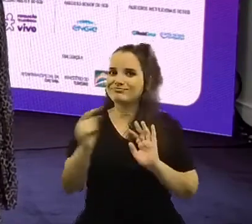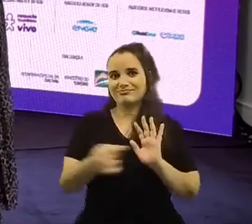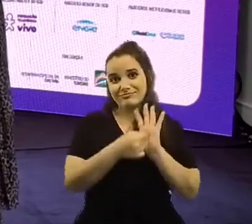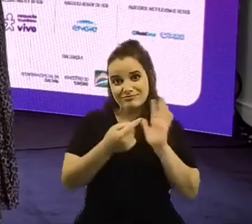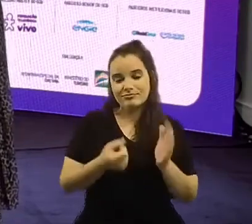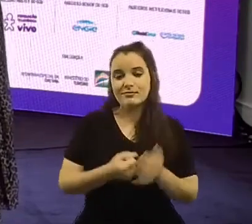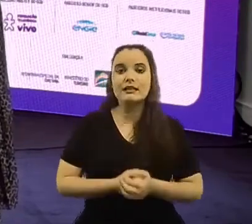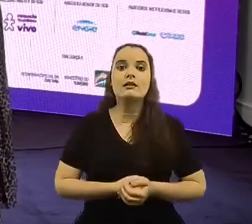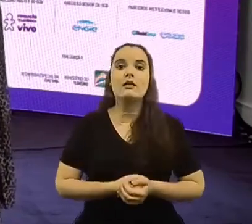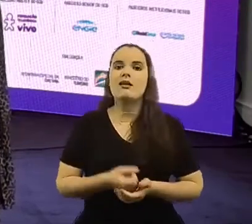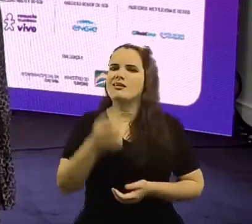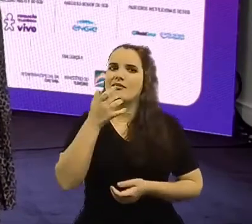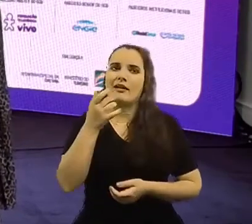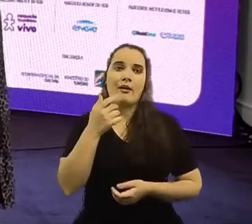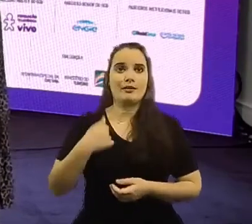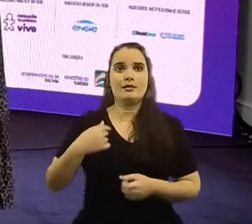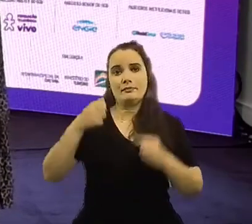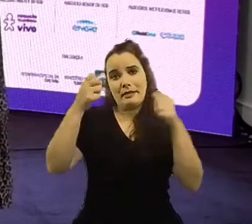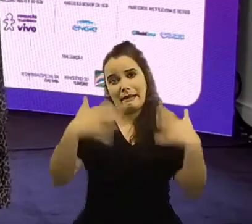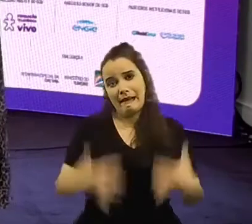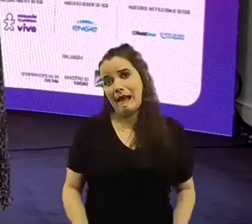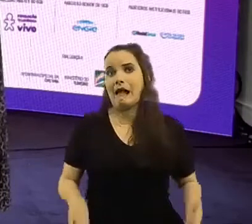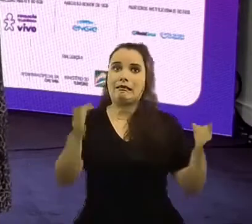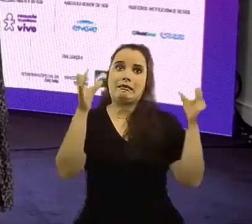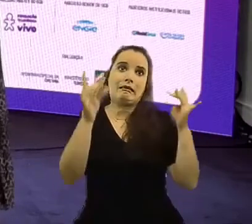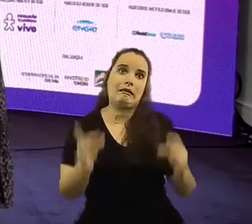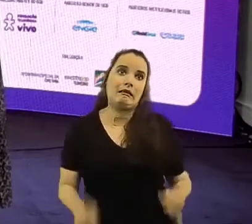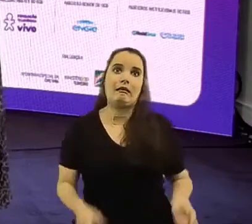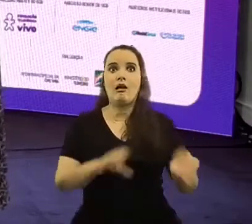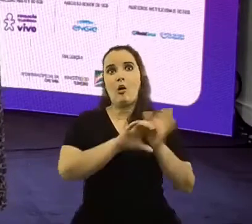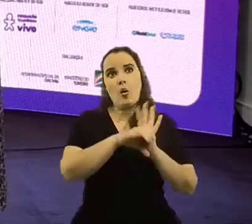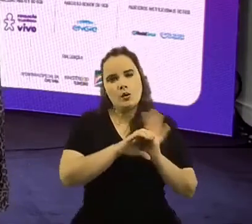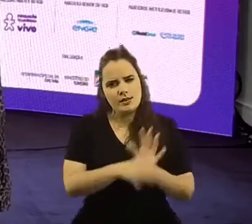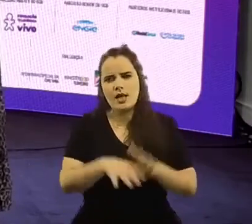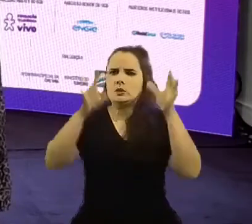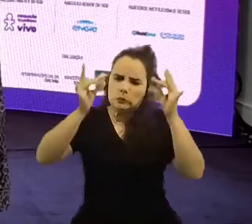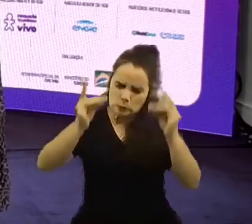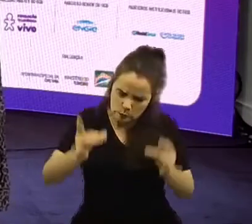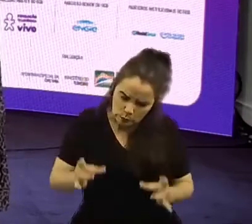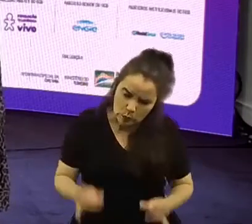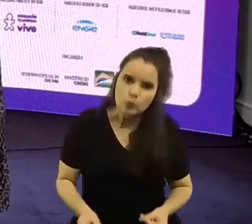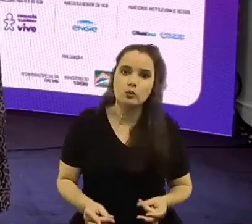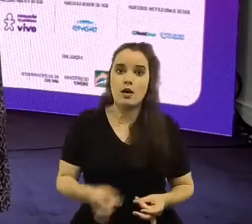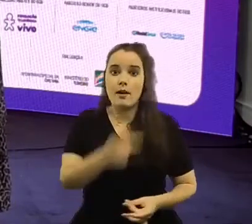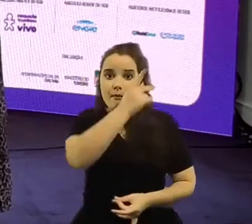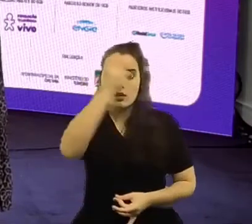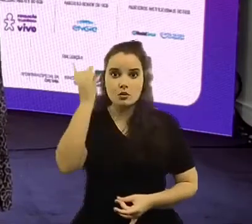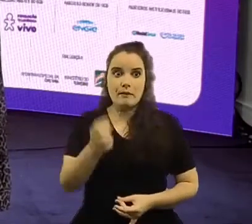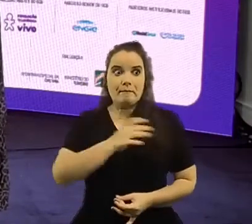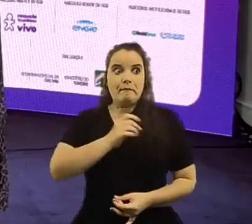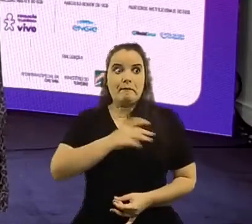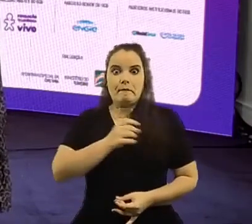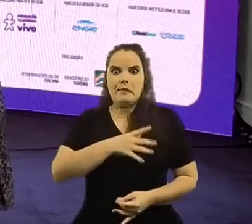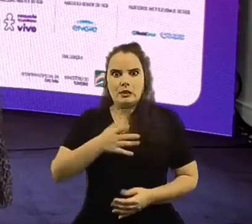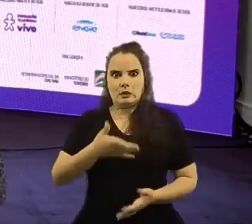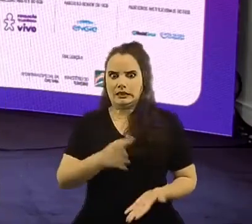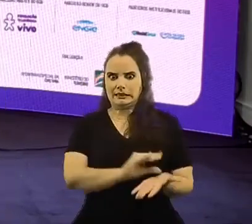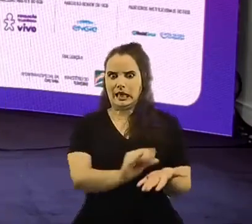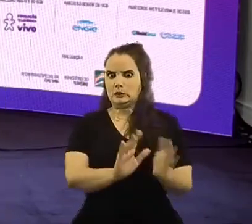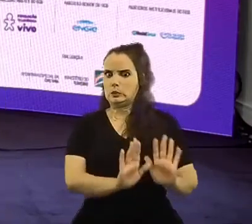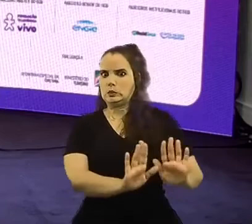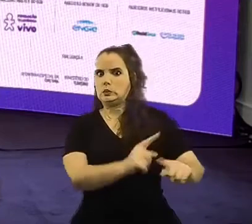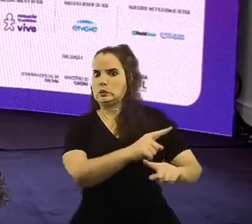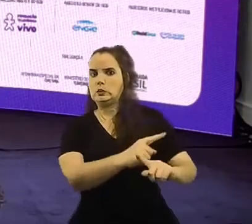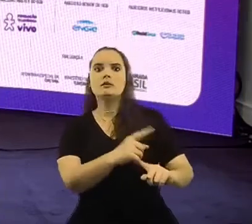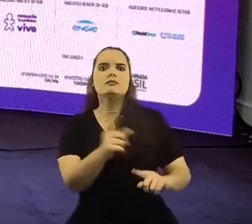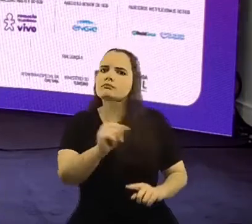todos os termos, conceitos, para que ninguém tenha medo de entrar nesse mundo dos dados, fazer perguntas, aprender do